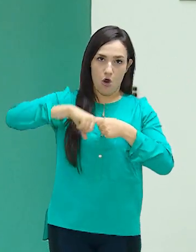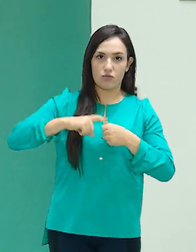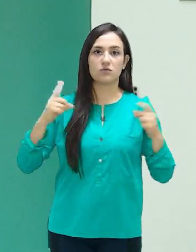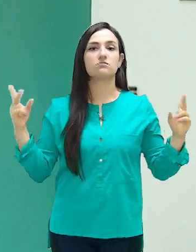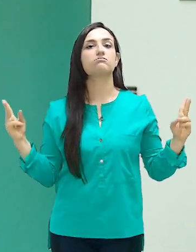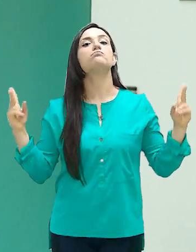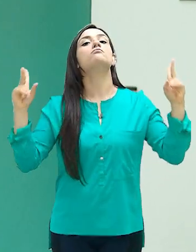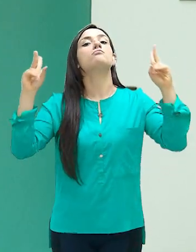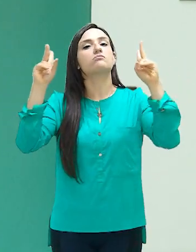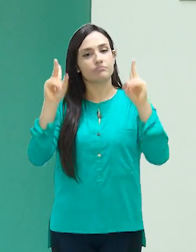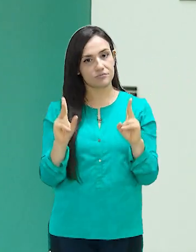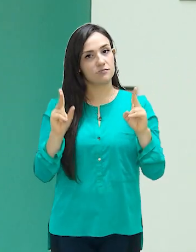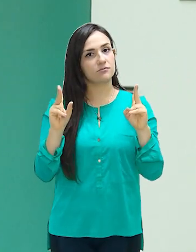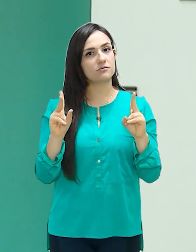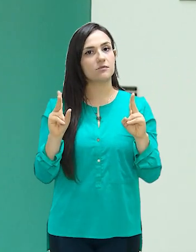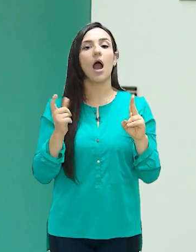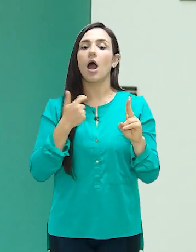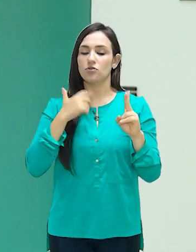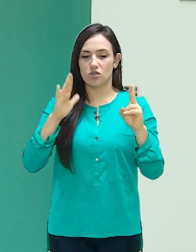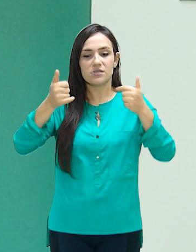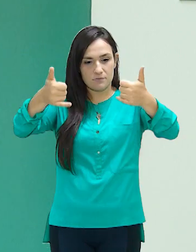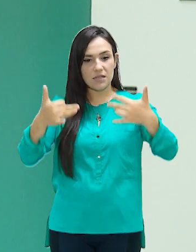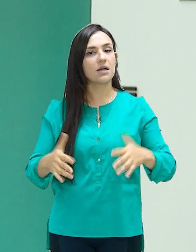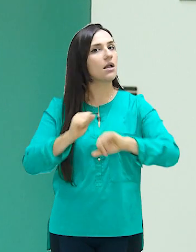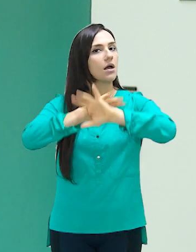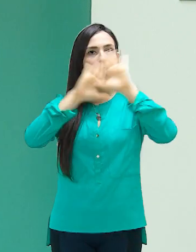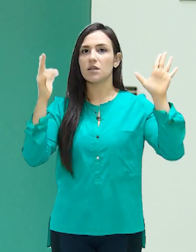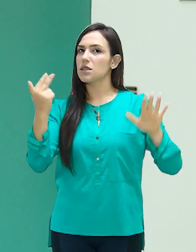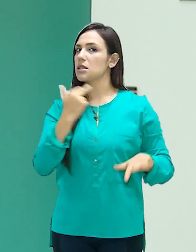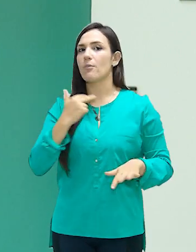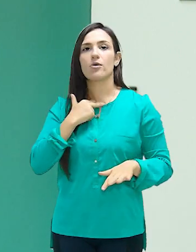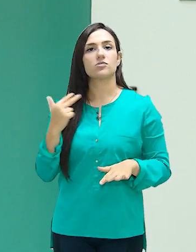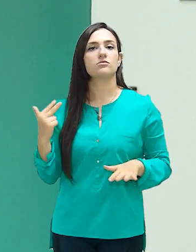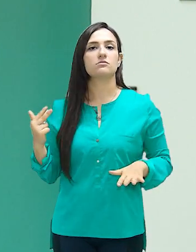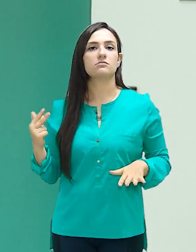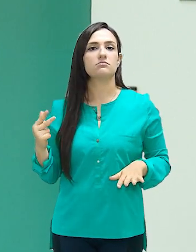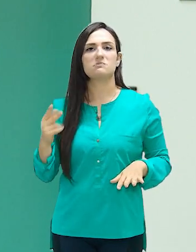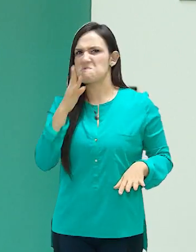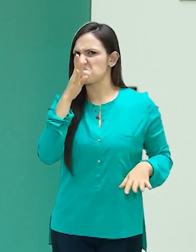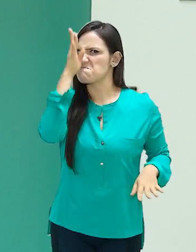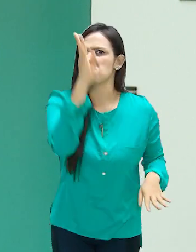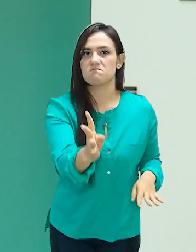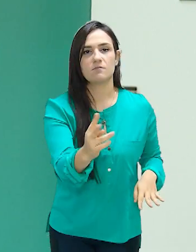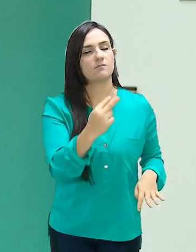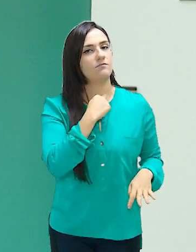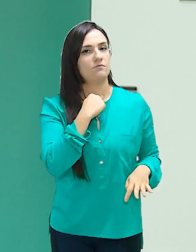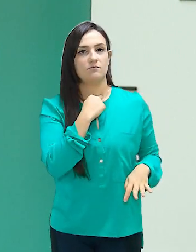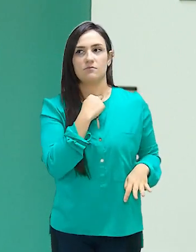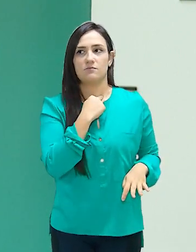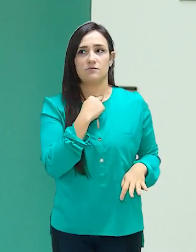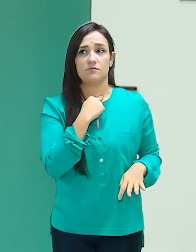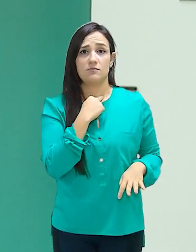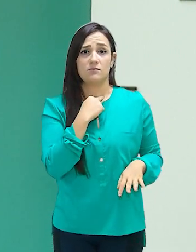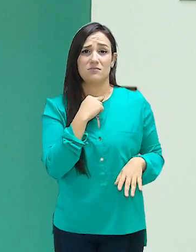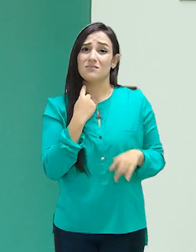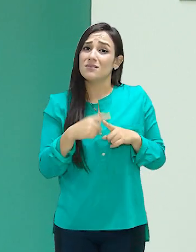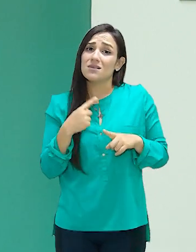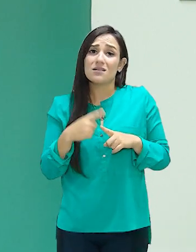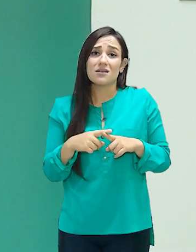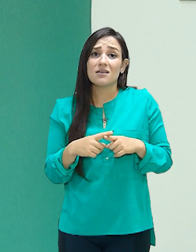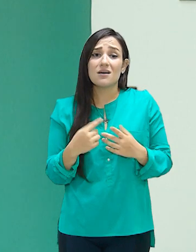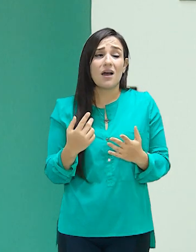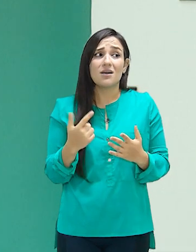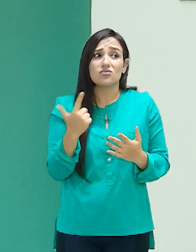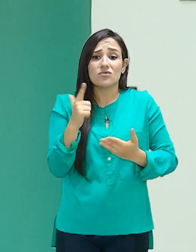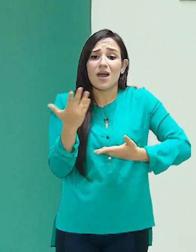retomar e a gente deixa bem claro, não pode haver essas acusações, não pode. Senão deixa de ser